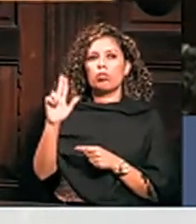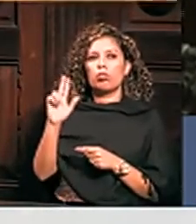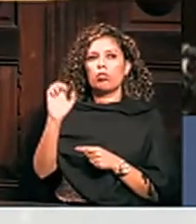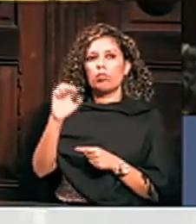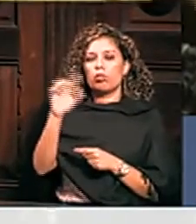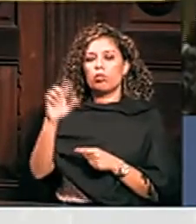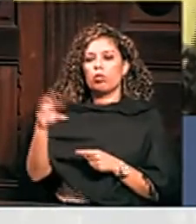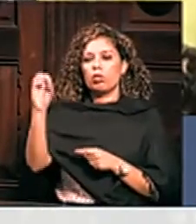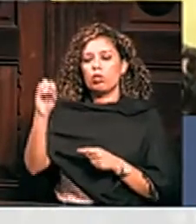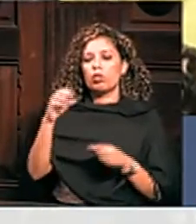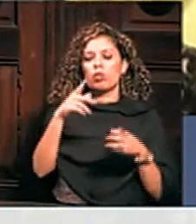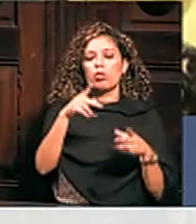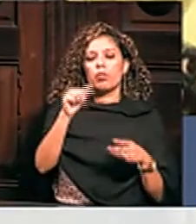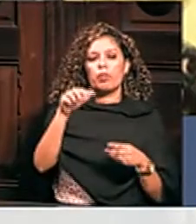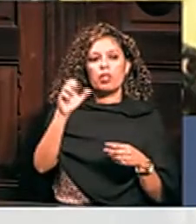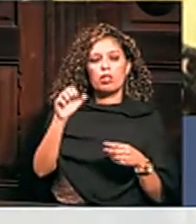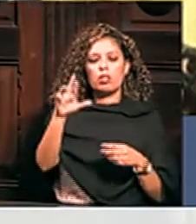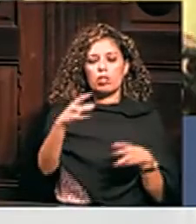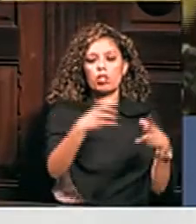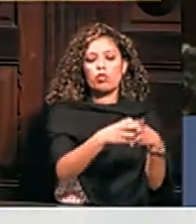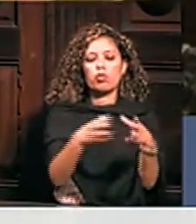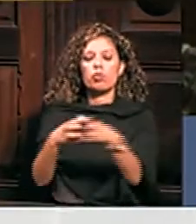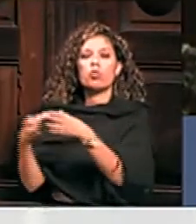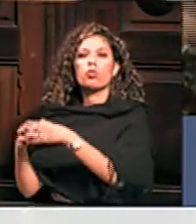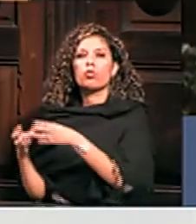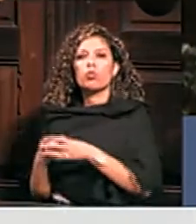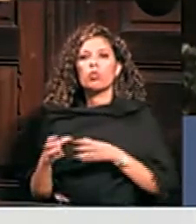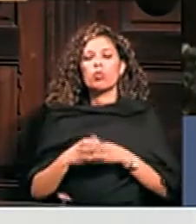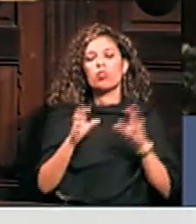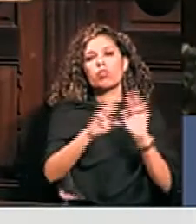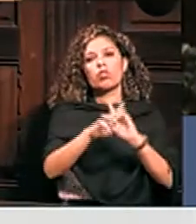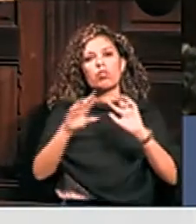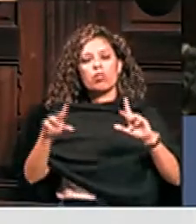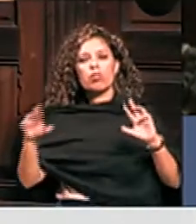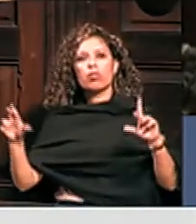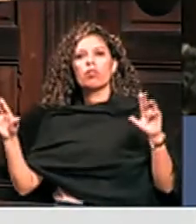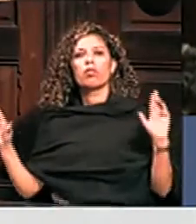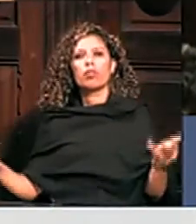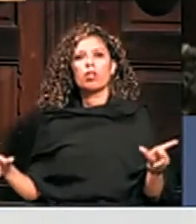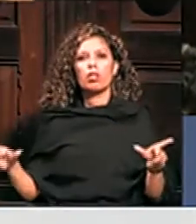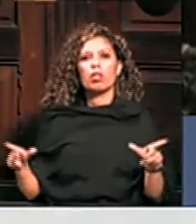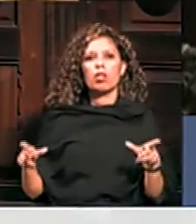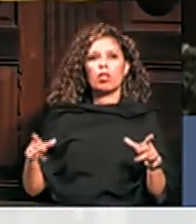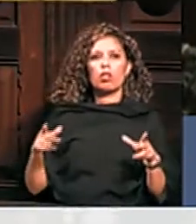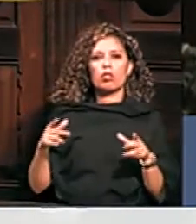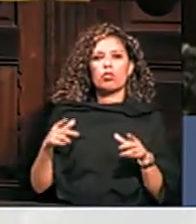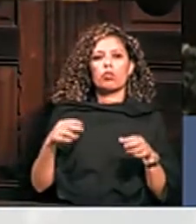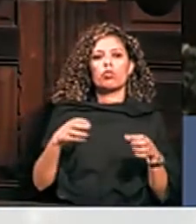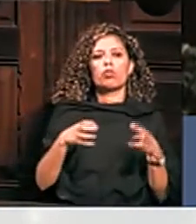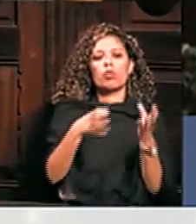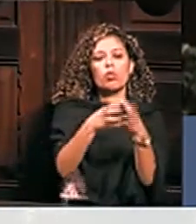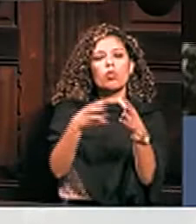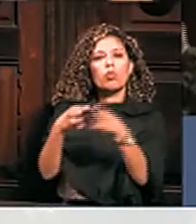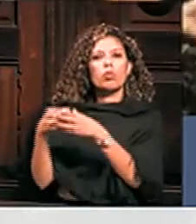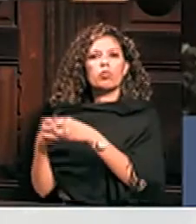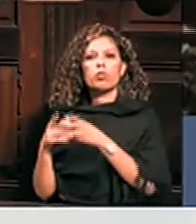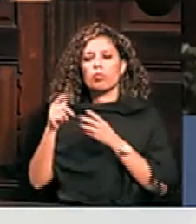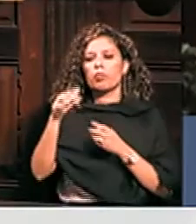Pendendo de pareceres das comissões de Constituição e Justiça, Servidores Públicos, Educação, Orçamento, Finanças, Fiscalização Financeira e Controle.